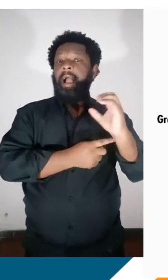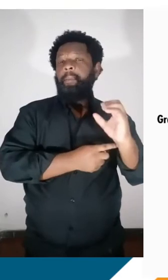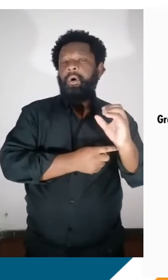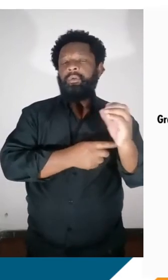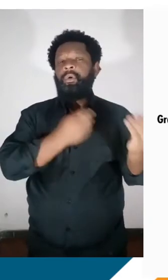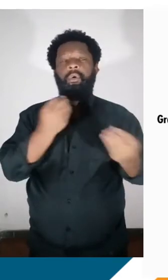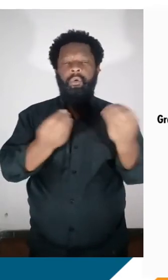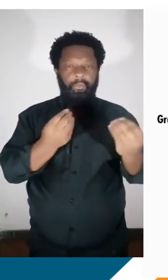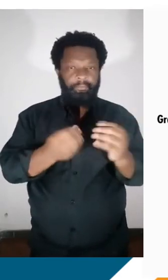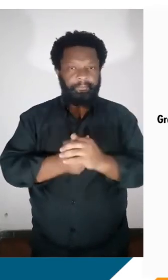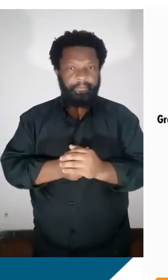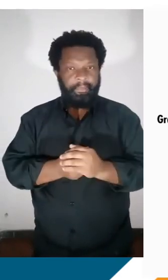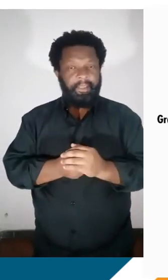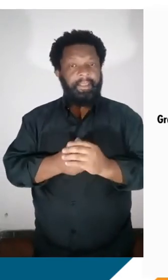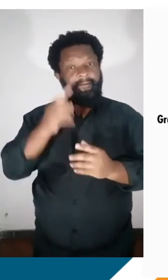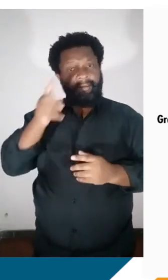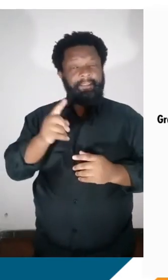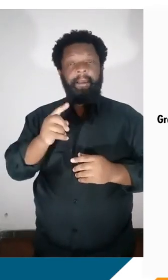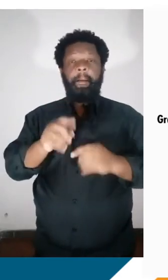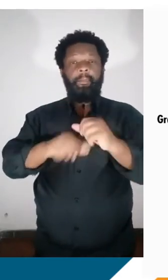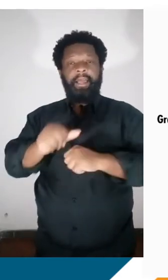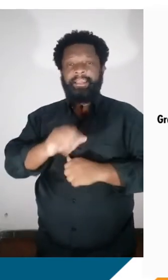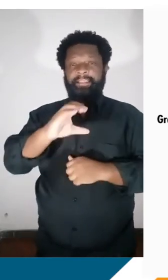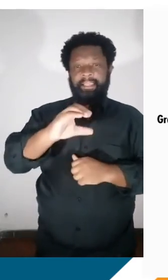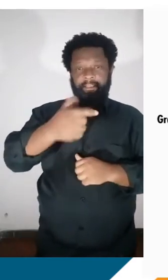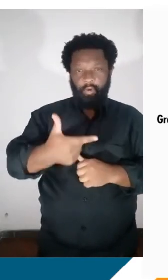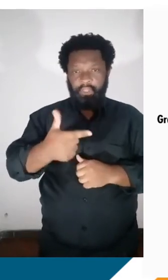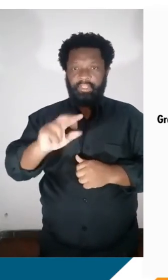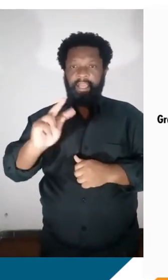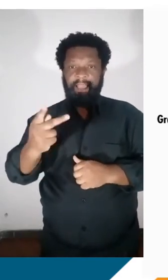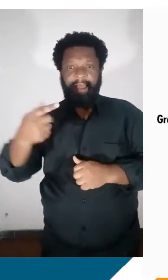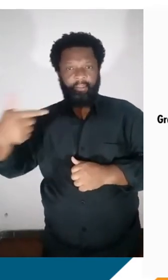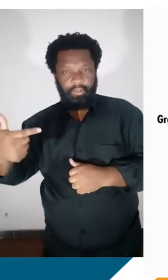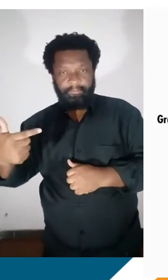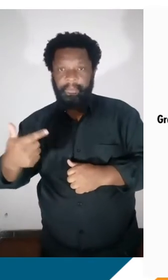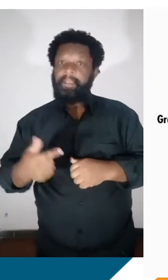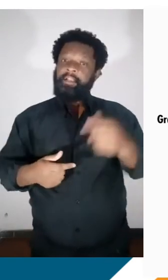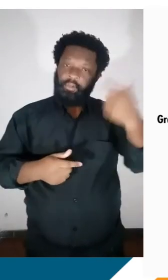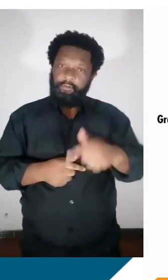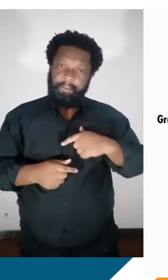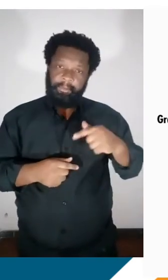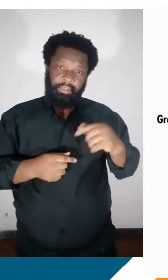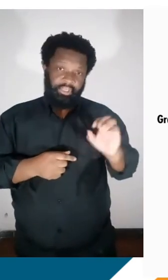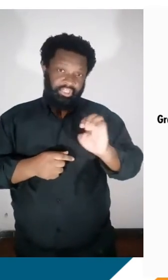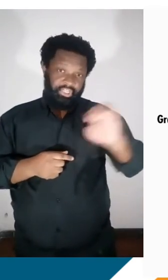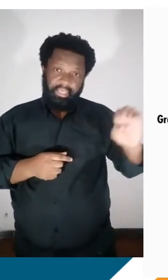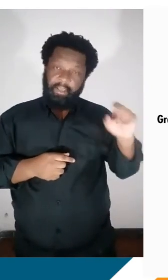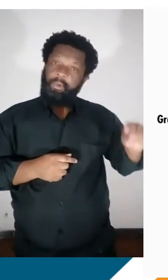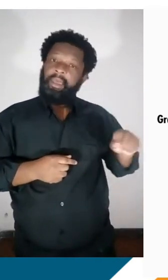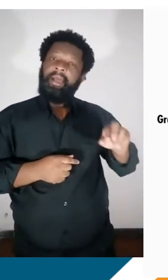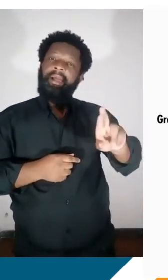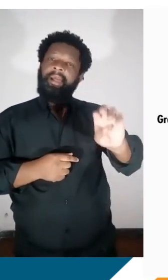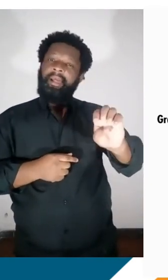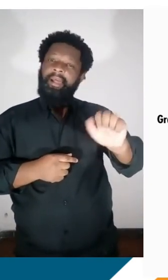alotrópica de grafite virando C2H2, né? Novamente, a gente tem do lado esquerdo da seta os